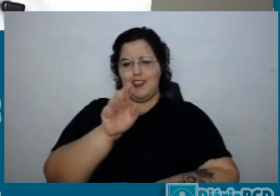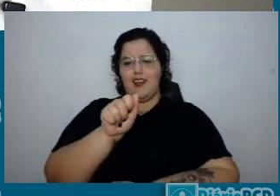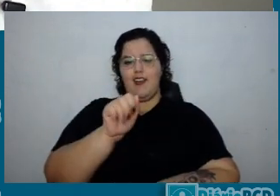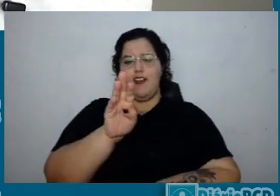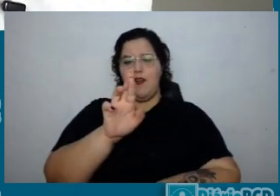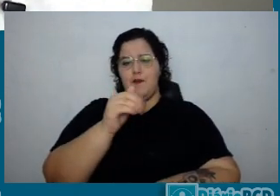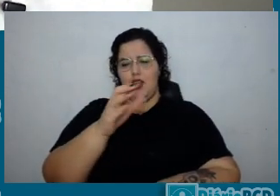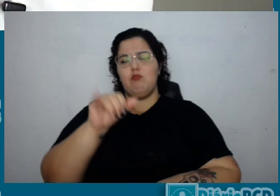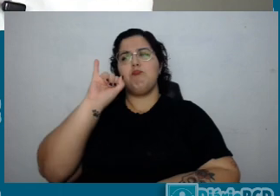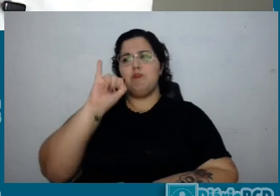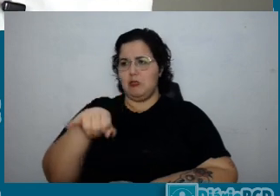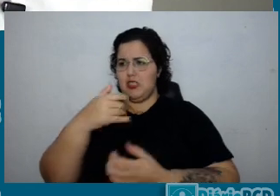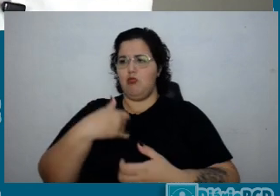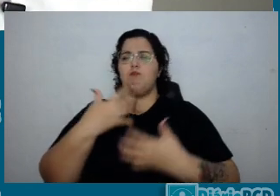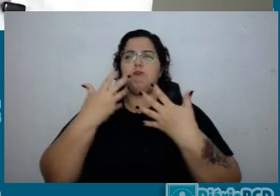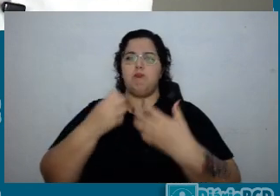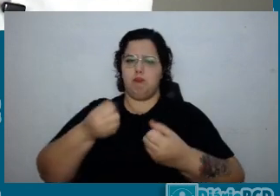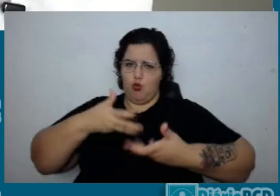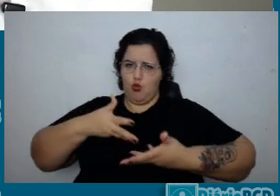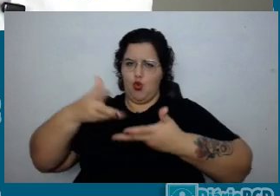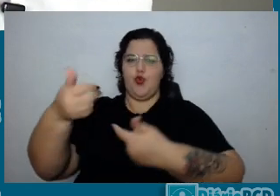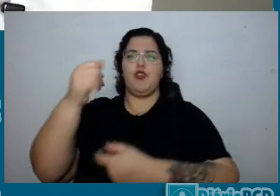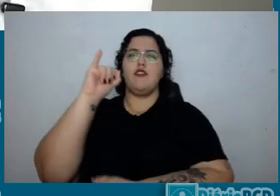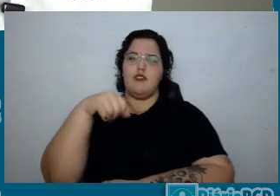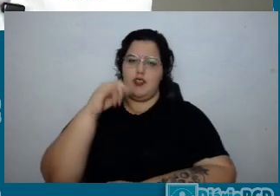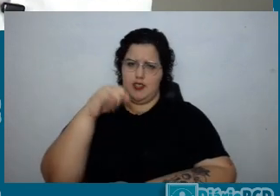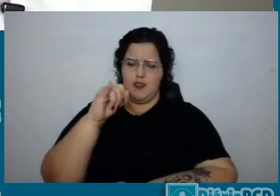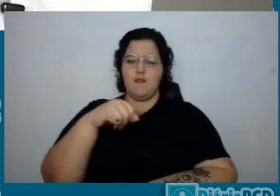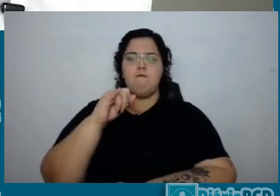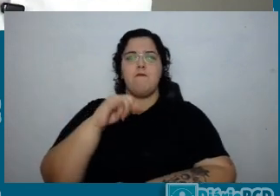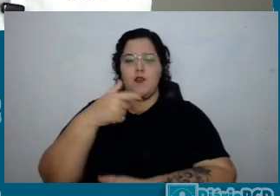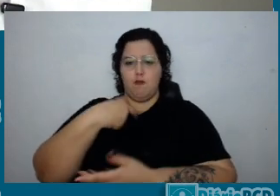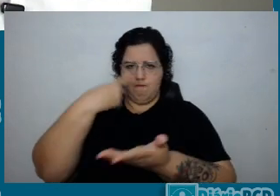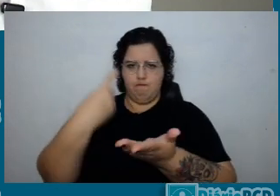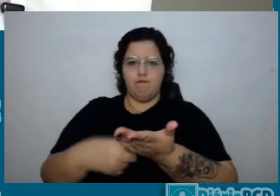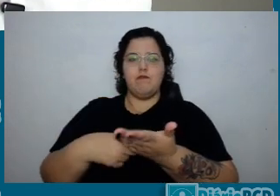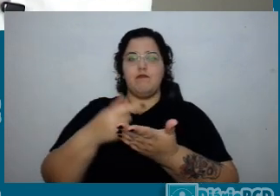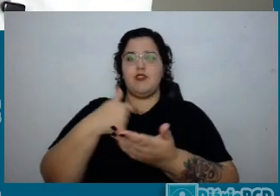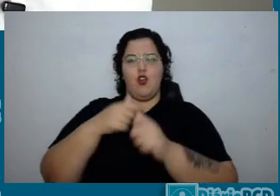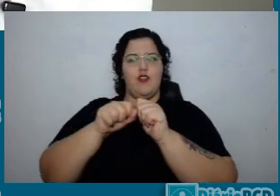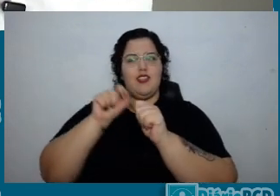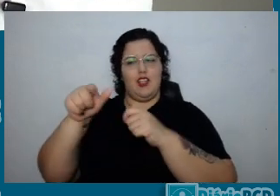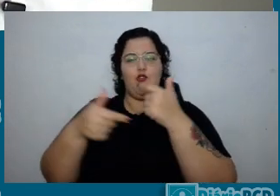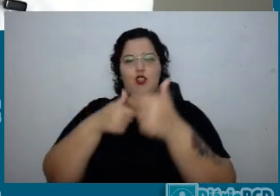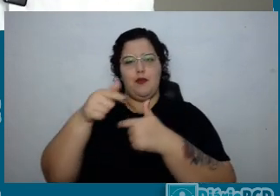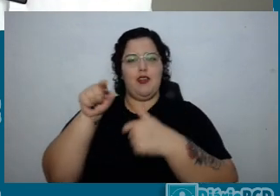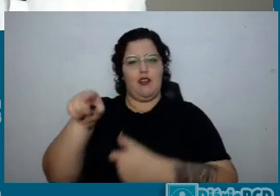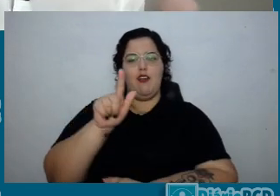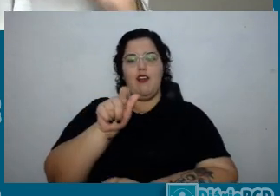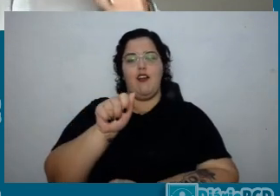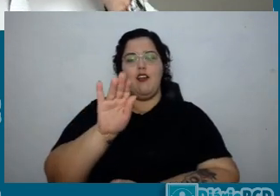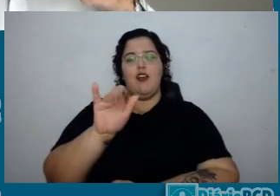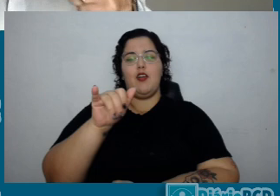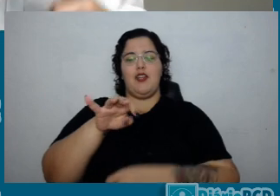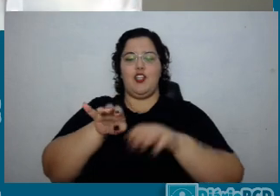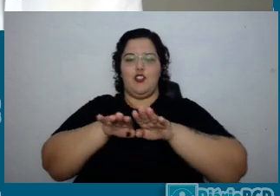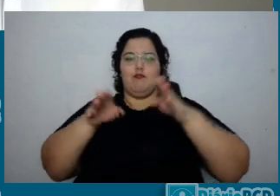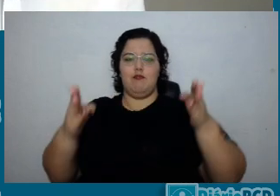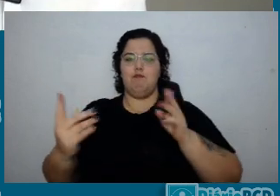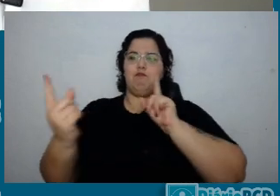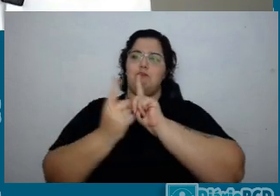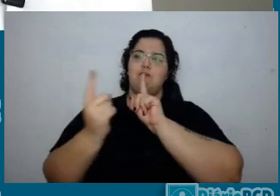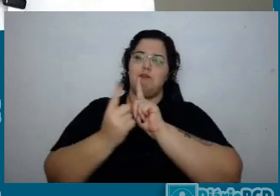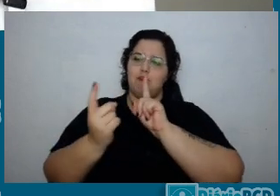pela oportunidade. Com certeza estarei um dia inteiro, né? Eu acho que eu vou fazer o gabinete lá, né, recebendo as pessoas,